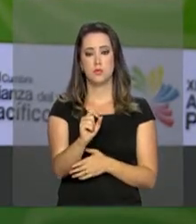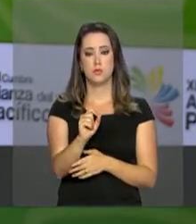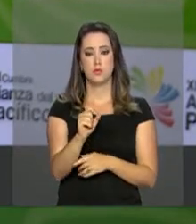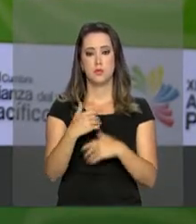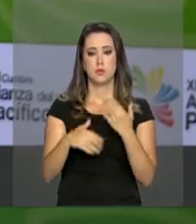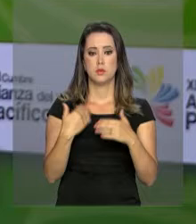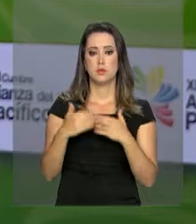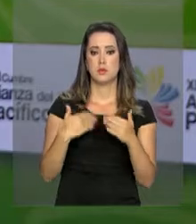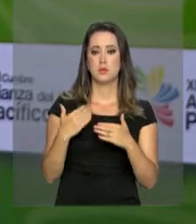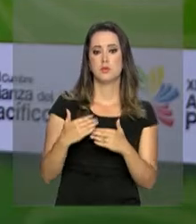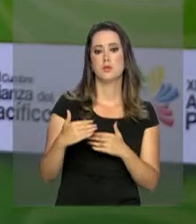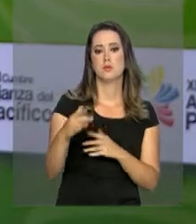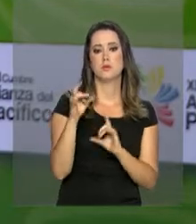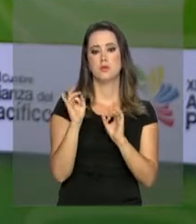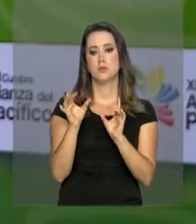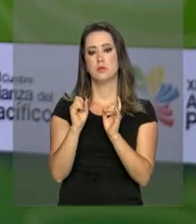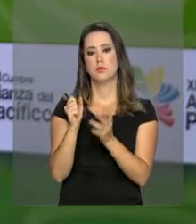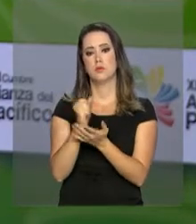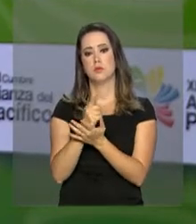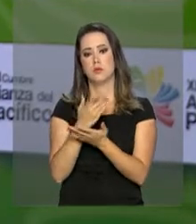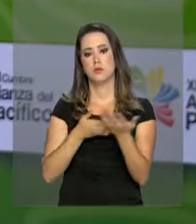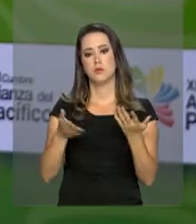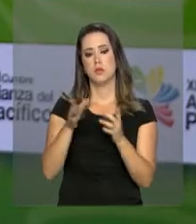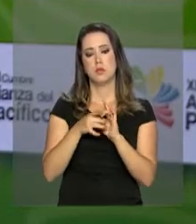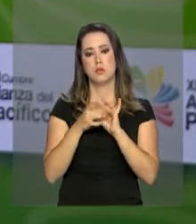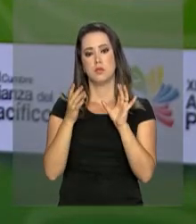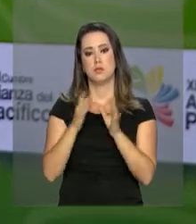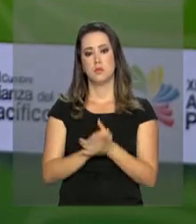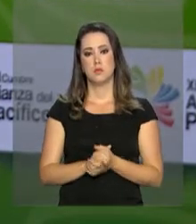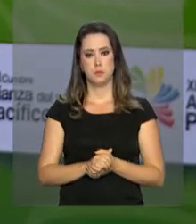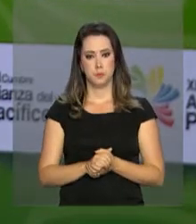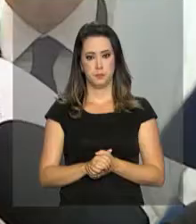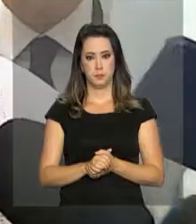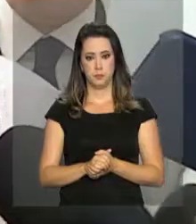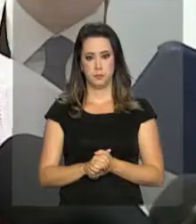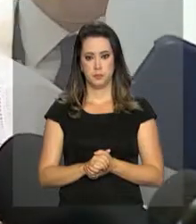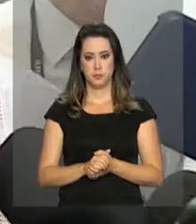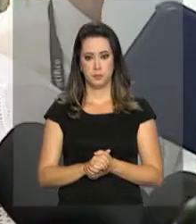os avanços na negociação para esse acordo de livre comércio.